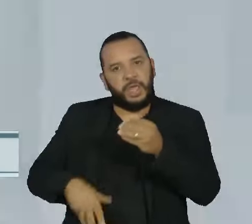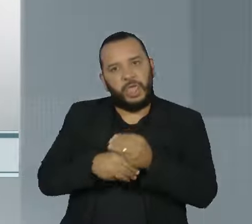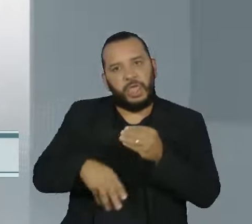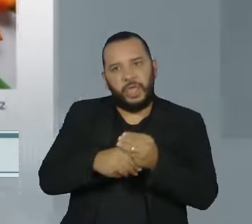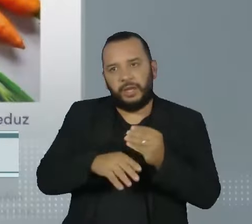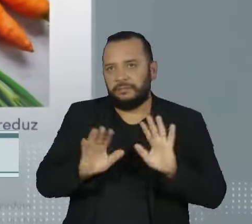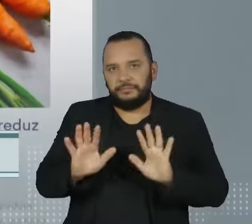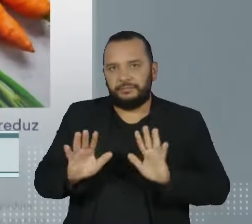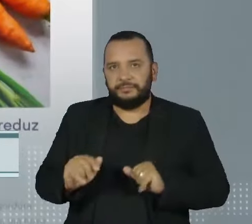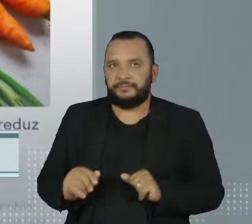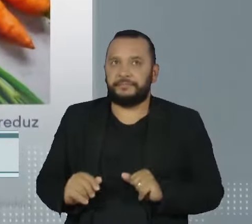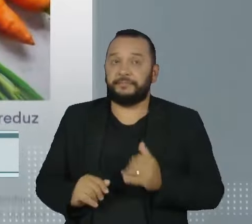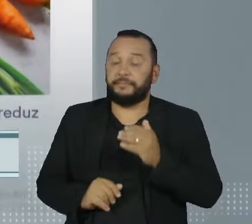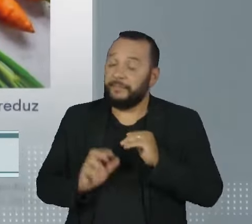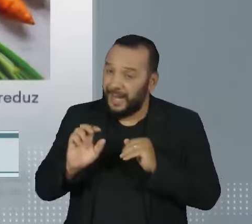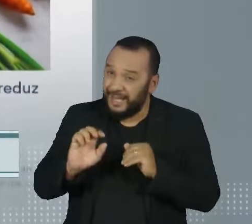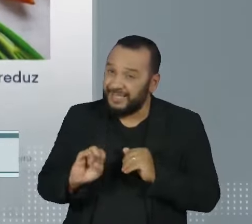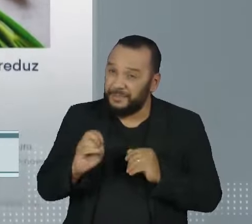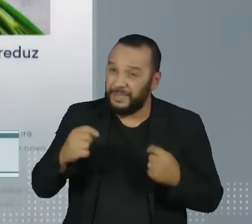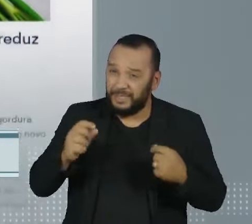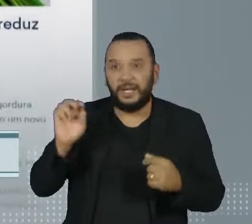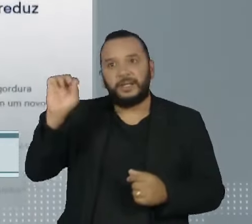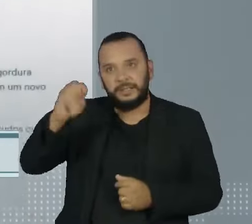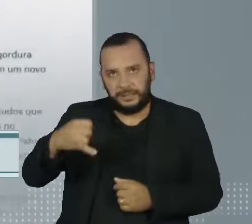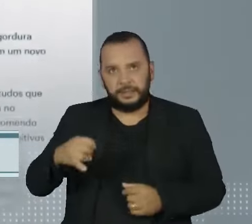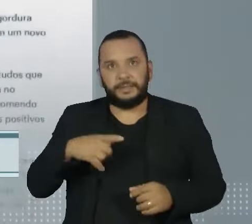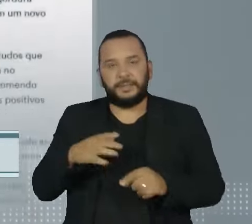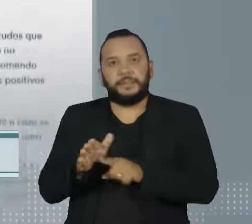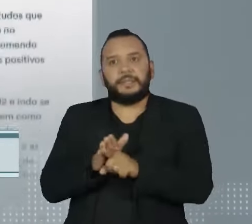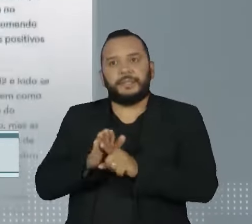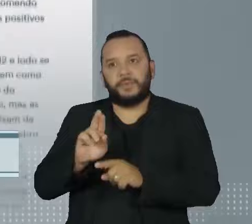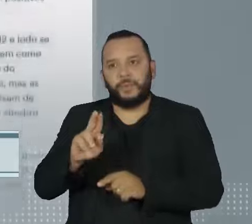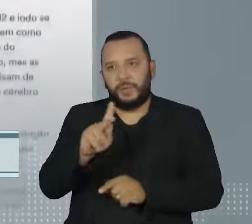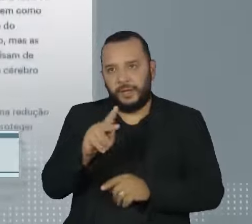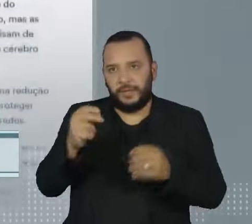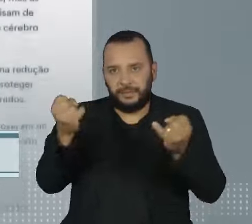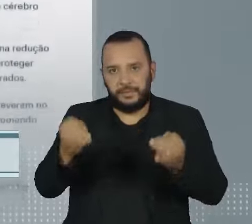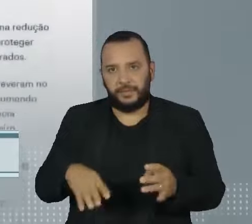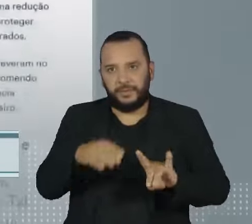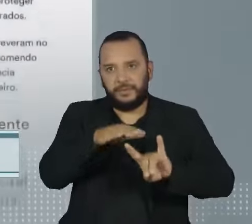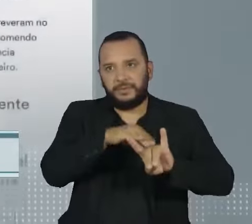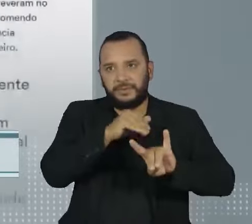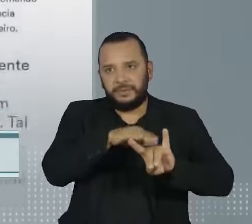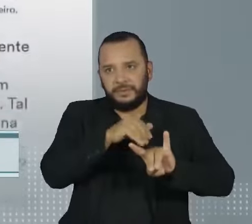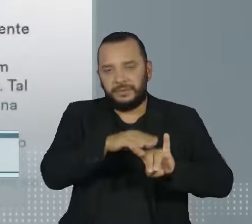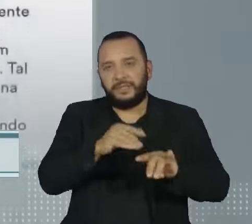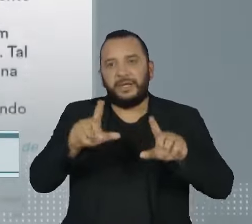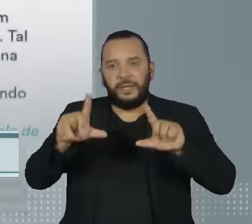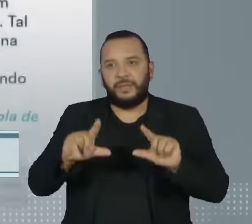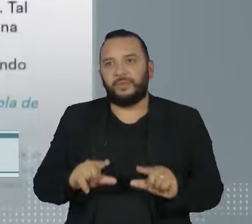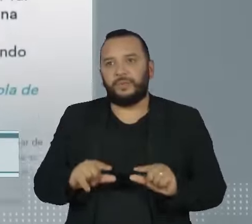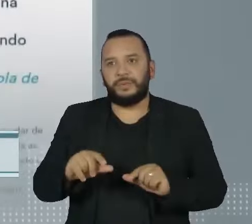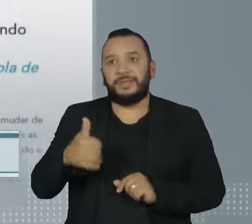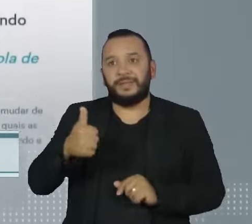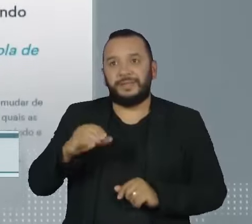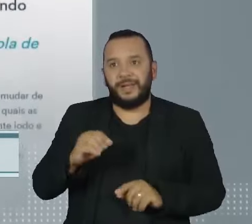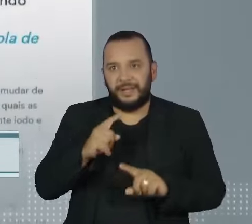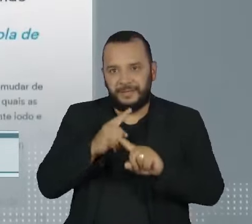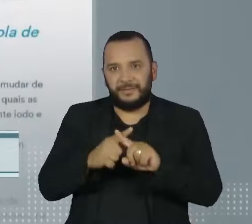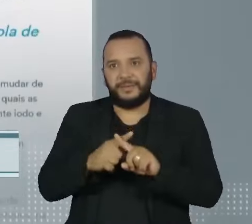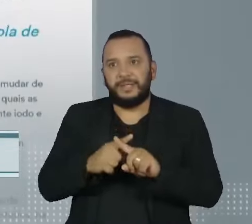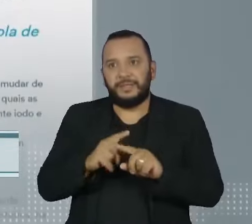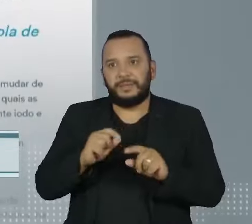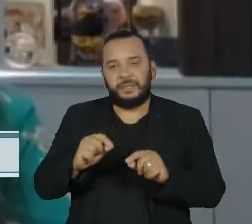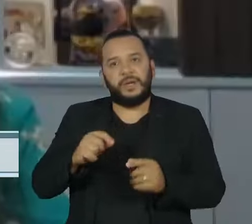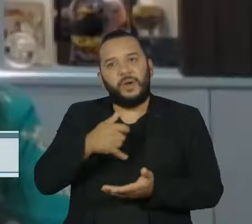sim por outro lado uma pesquisa britânica revelou que a dieta vegana pode reduzir em até 10 vezes os níveis de